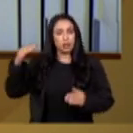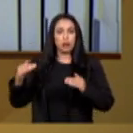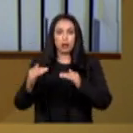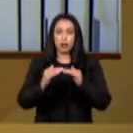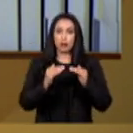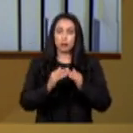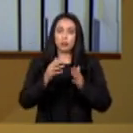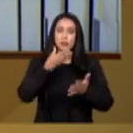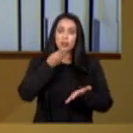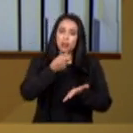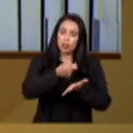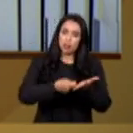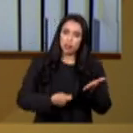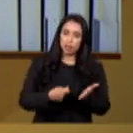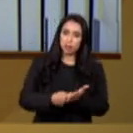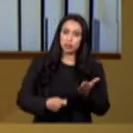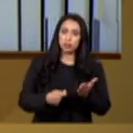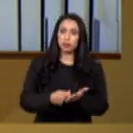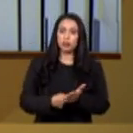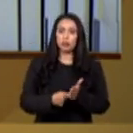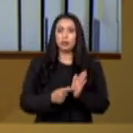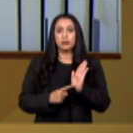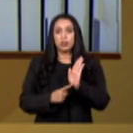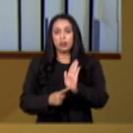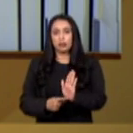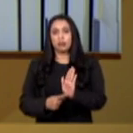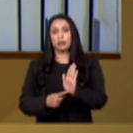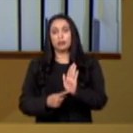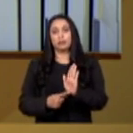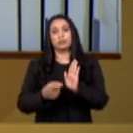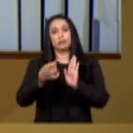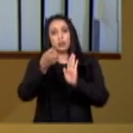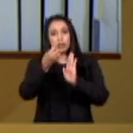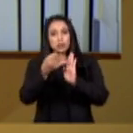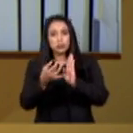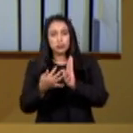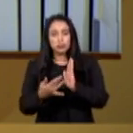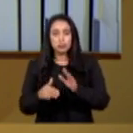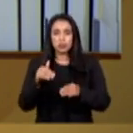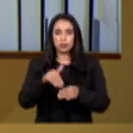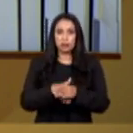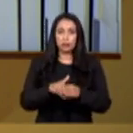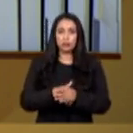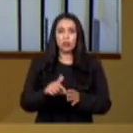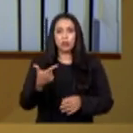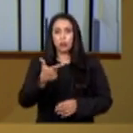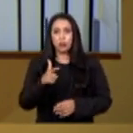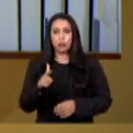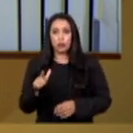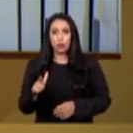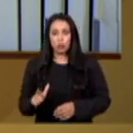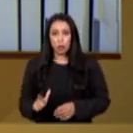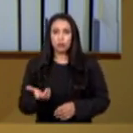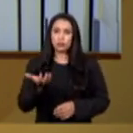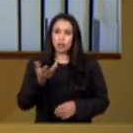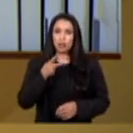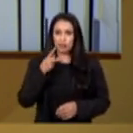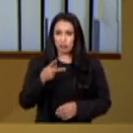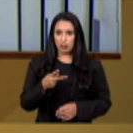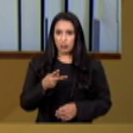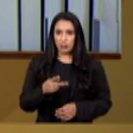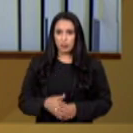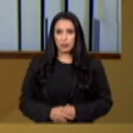dispositivo apresentado e com as especificações de seu voto algum colega mais gostaria de fazer uso da